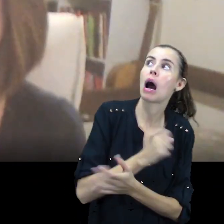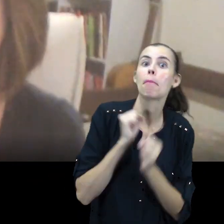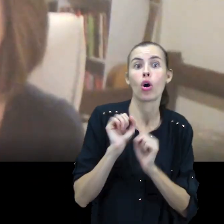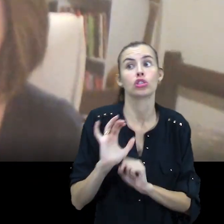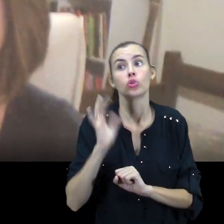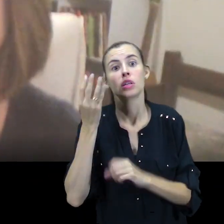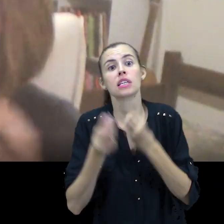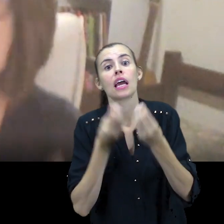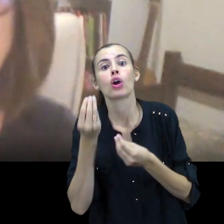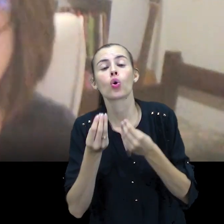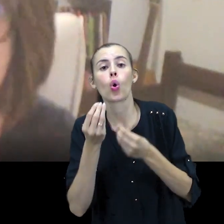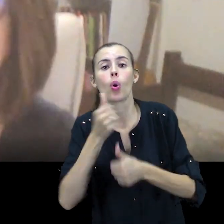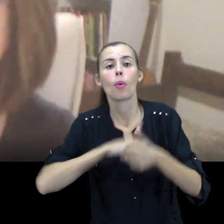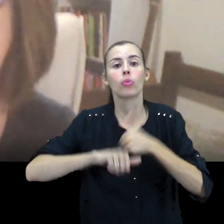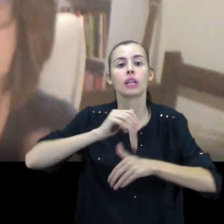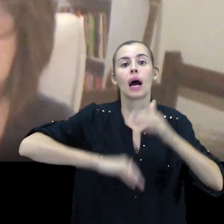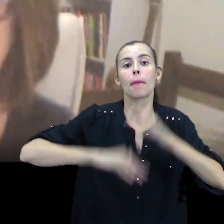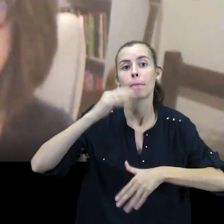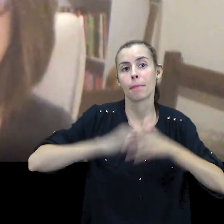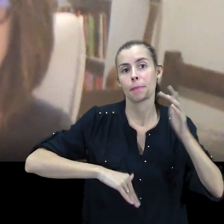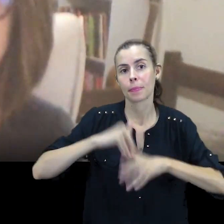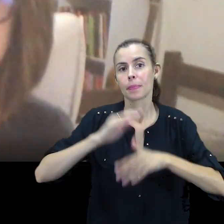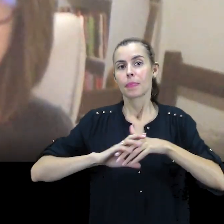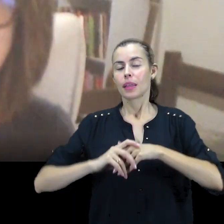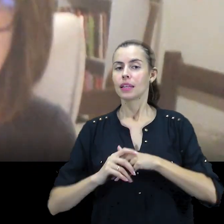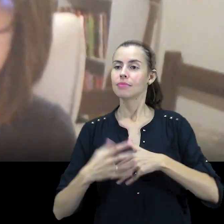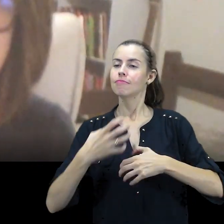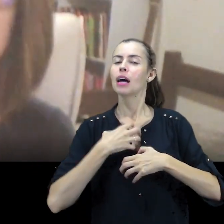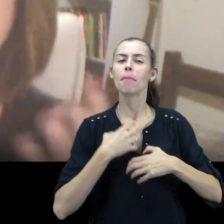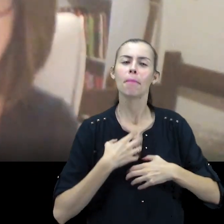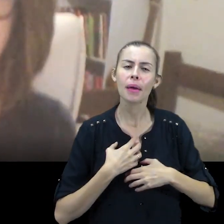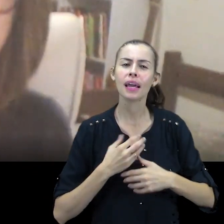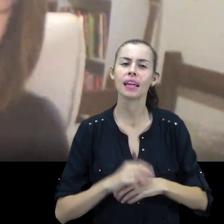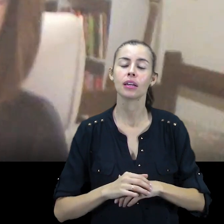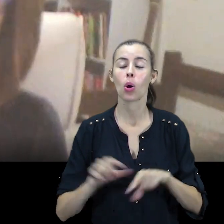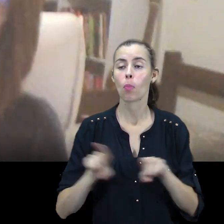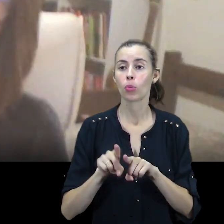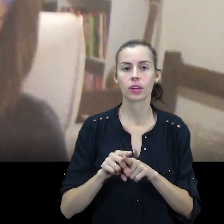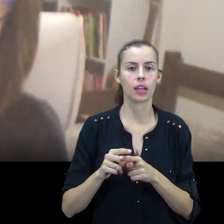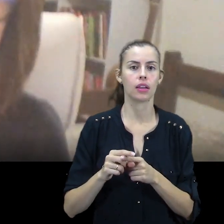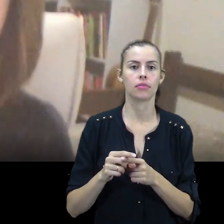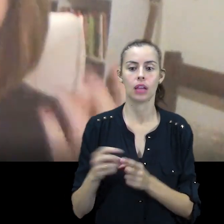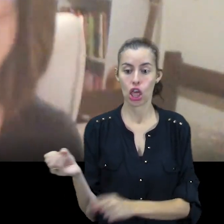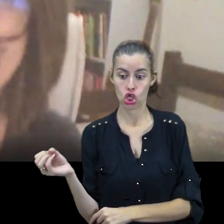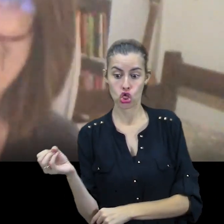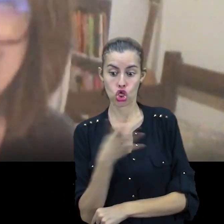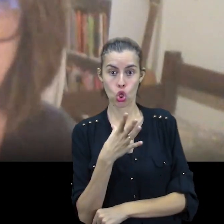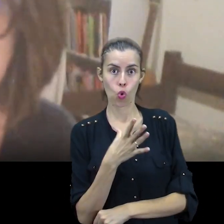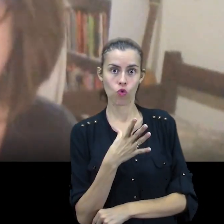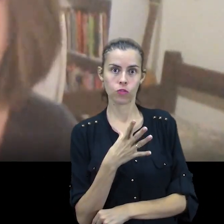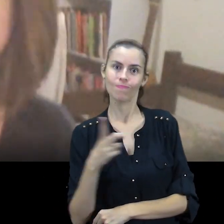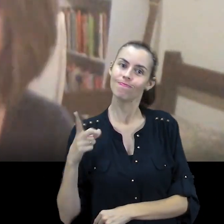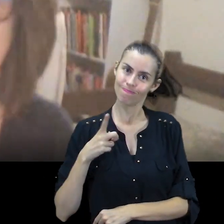Carolina? Porque em qualquer inovação a gente tem esses riscos, mas esse que é o êxito de quem age, né? Se arrisca